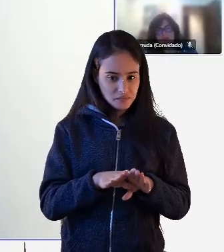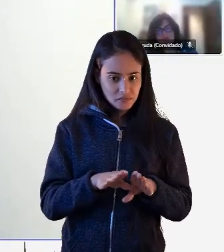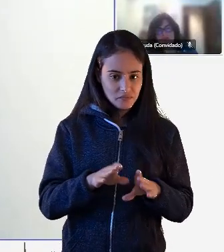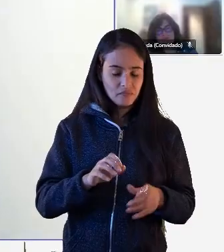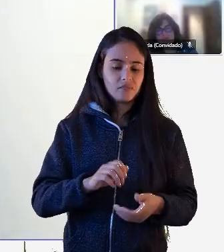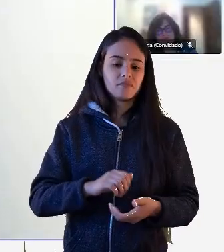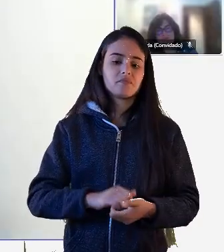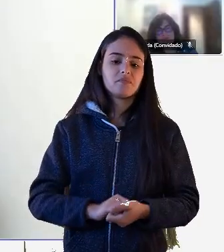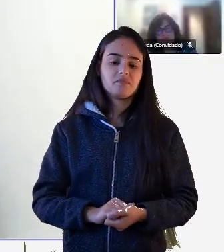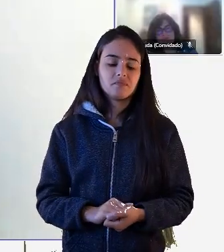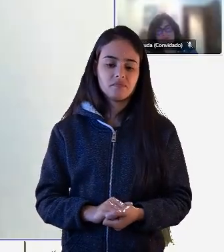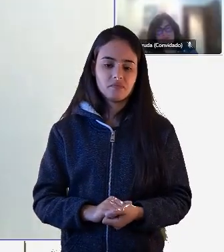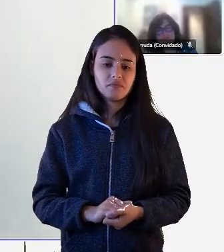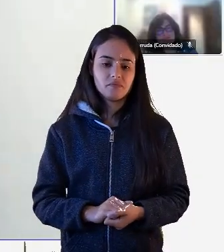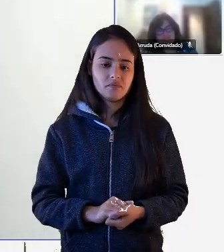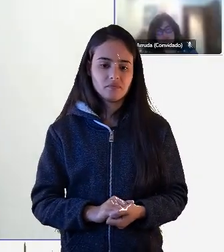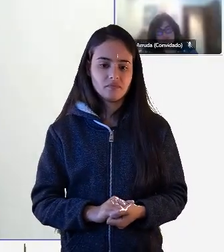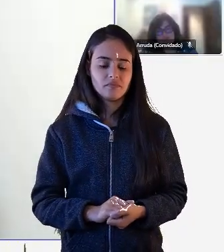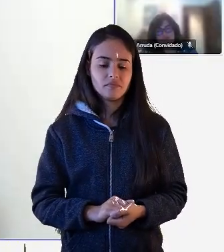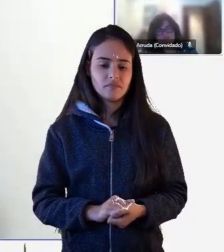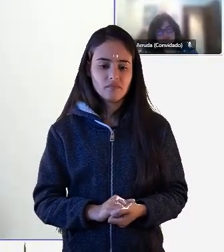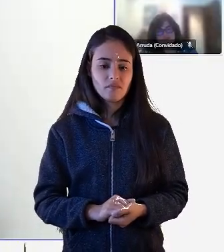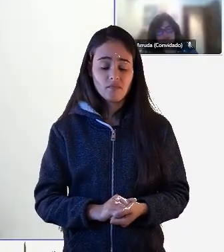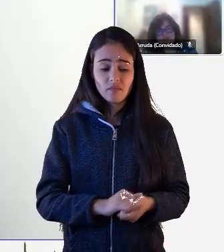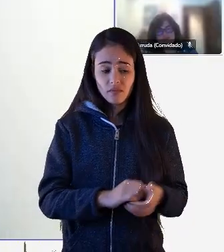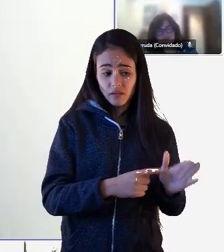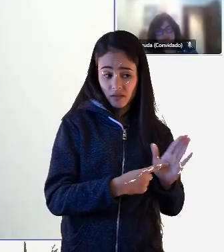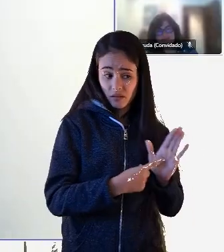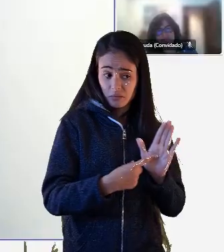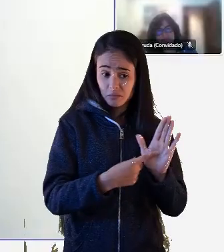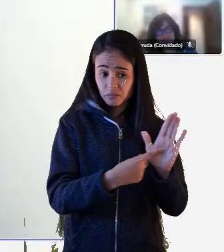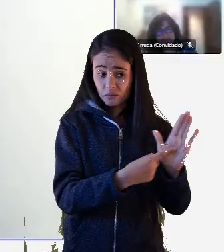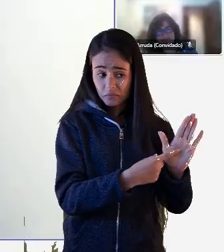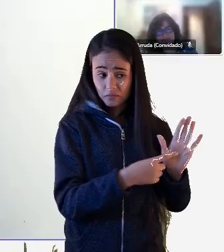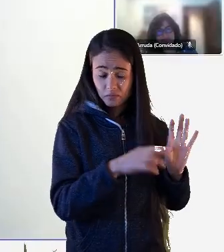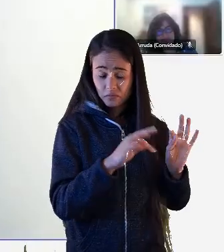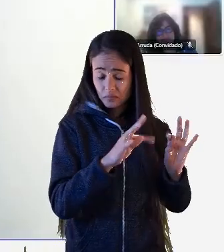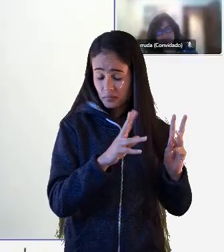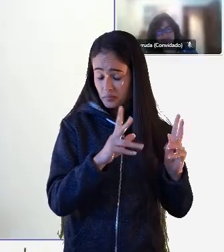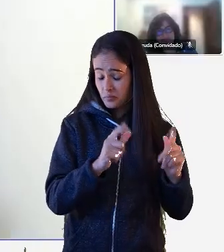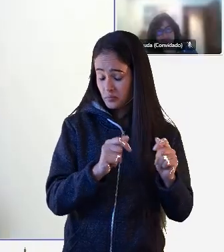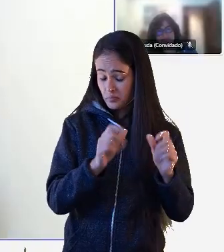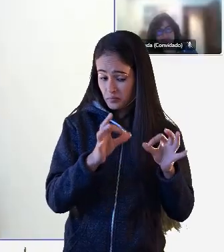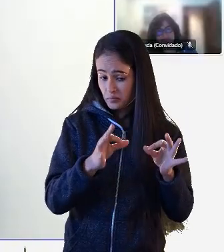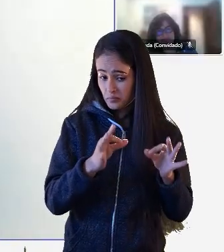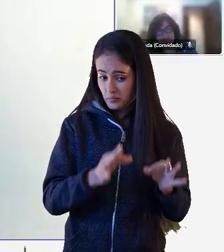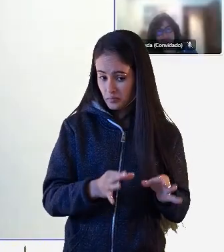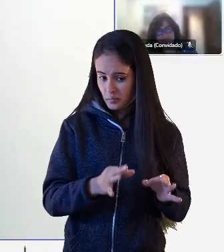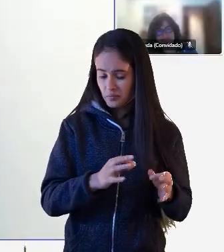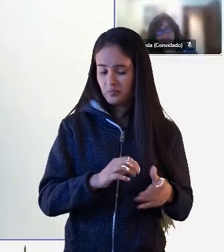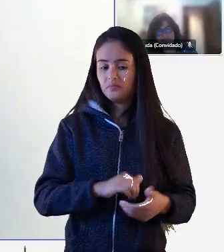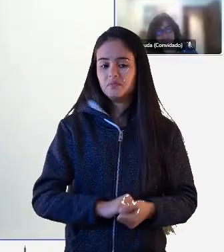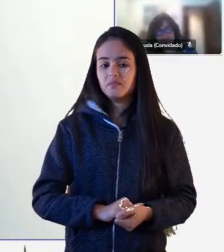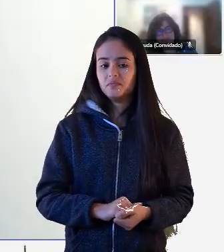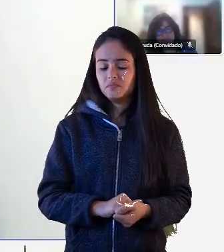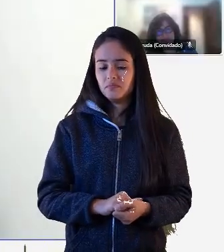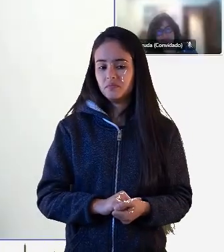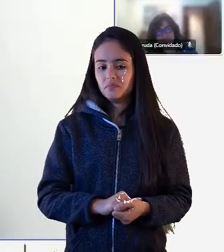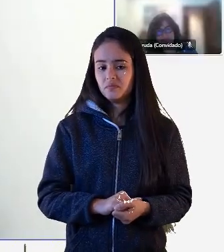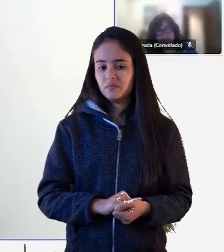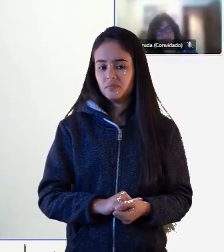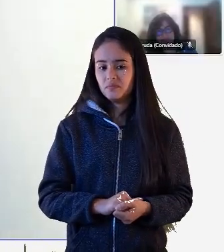se apresentaram na feira, também sendo remunerados por esse trabalho e tal. Então, foi um trabalho bastante extenso de difusão do